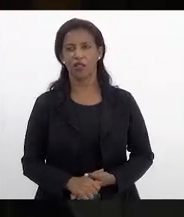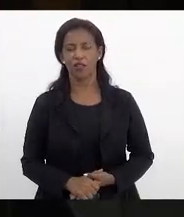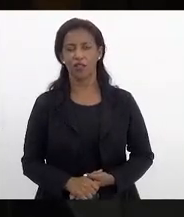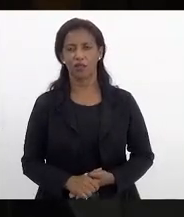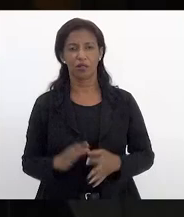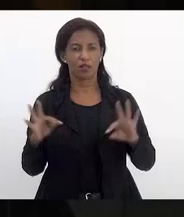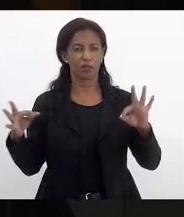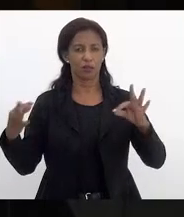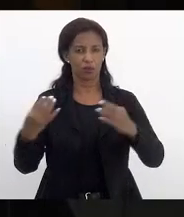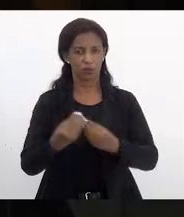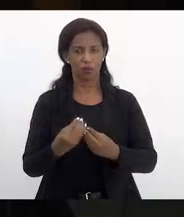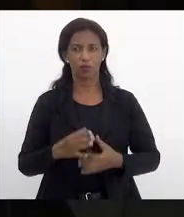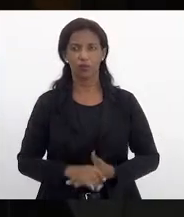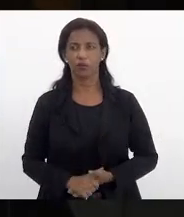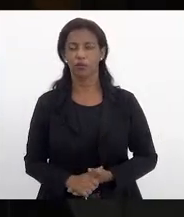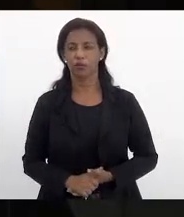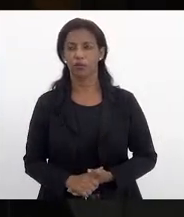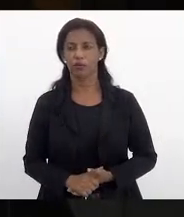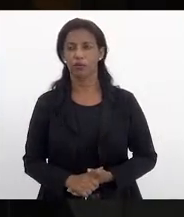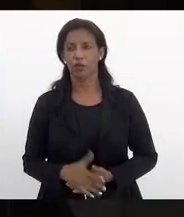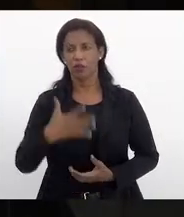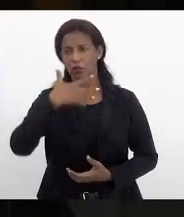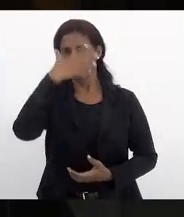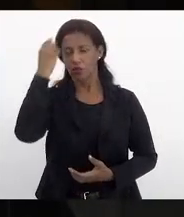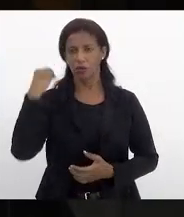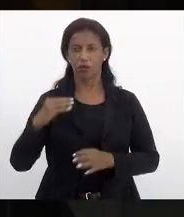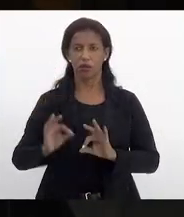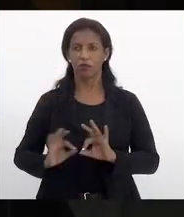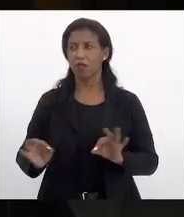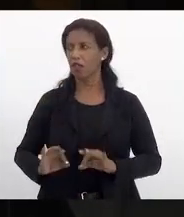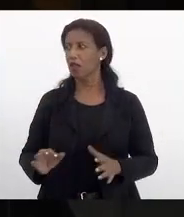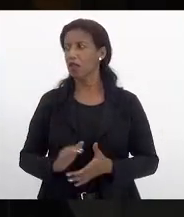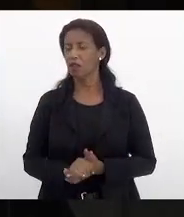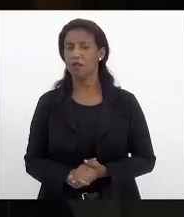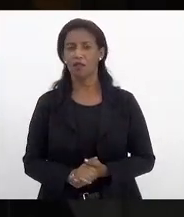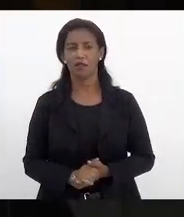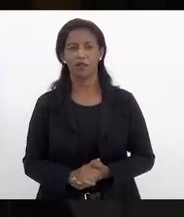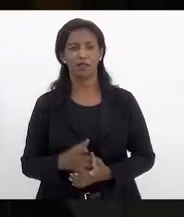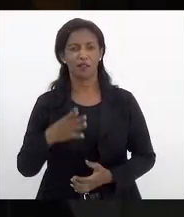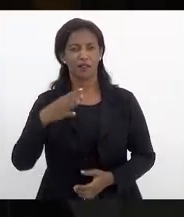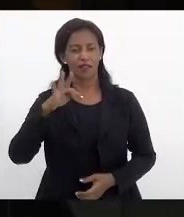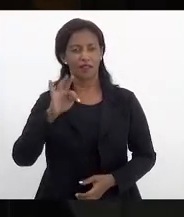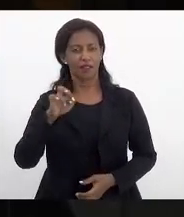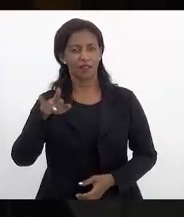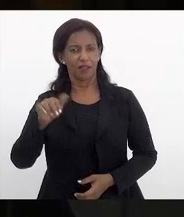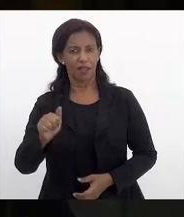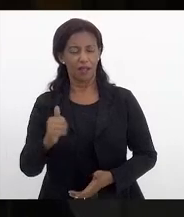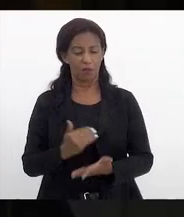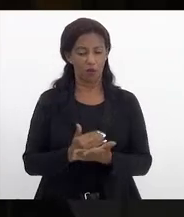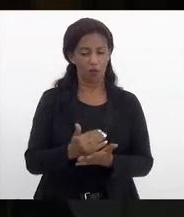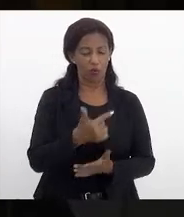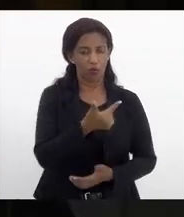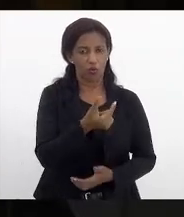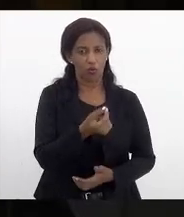a todos, não esquecer de nenhum. E comecei o Temer, porque começou em